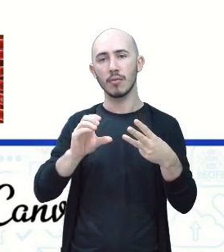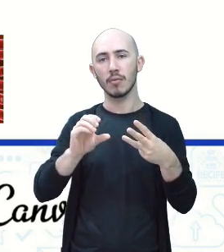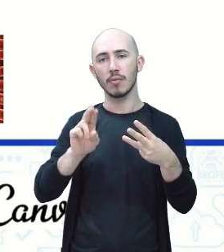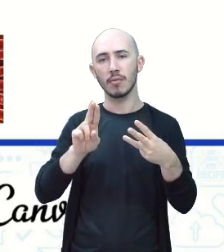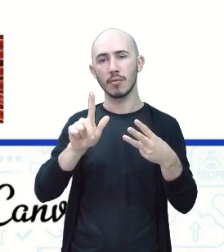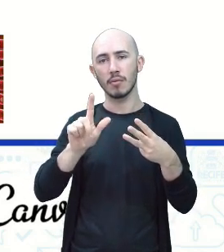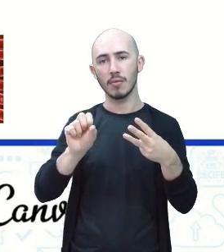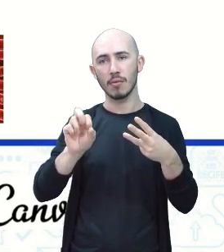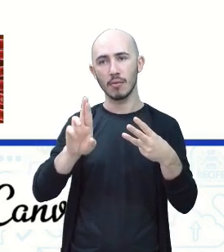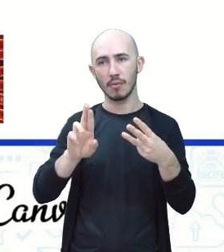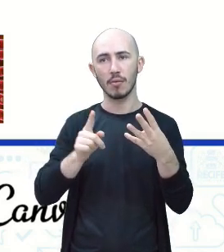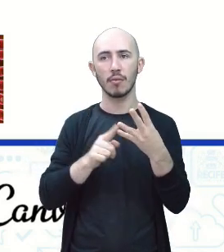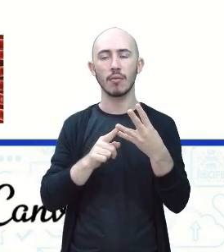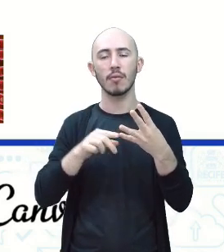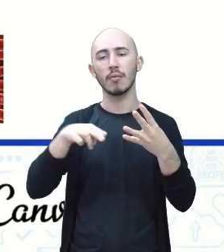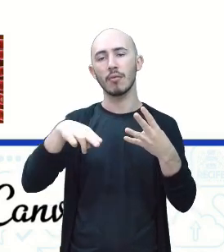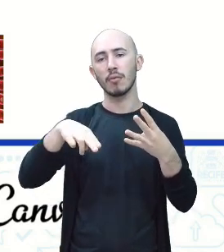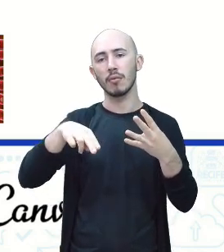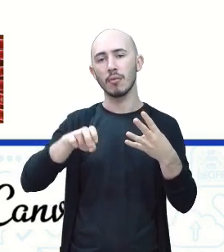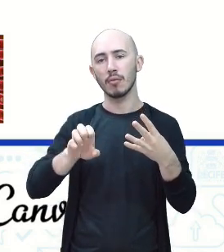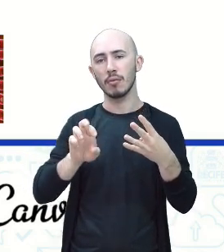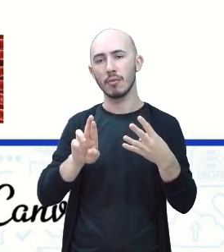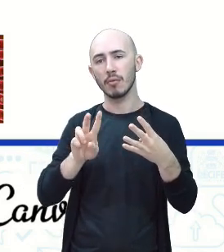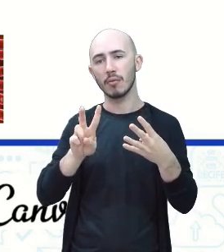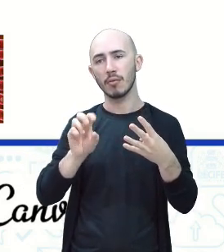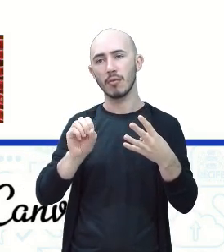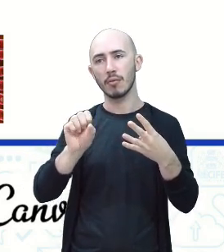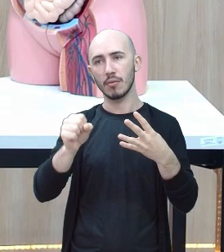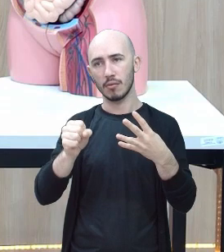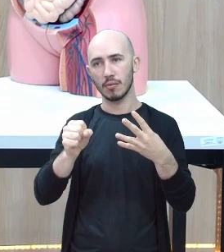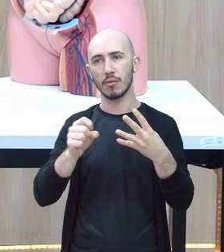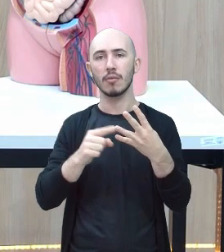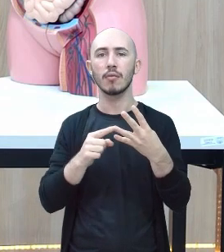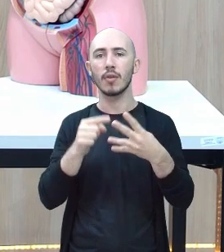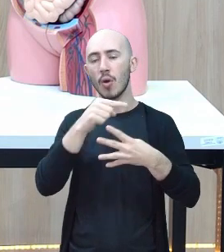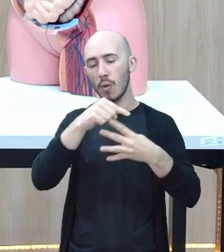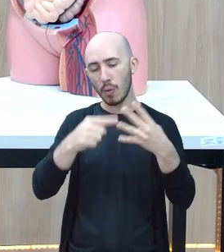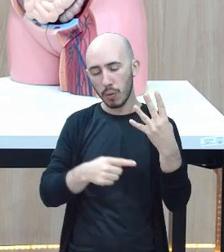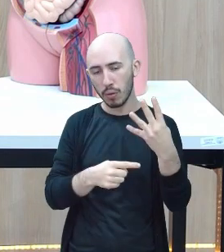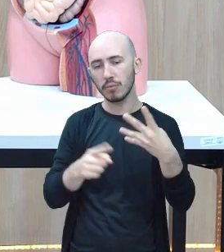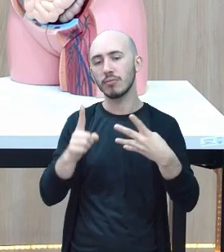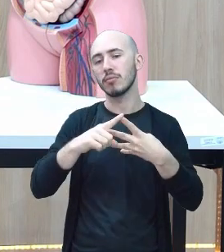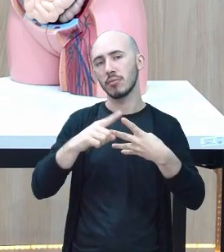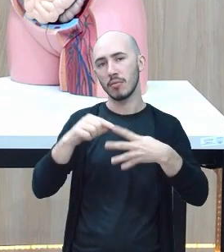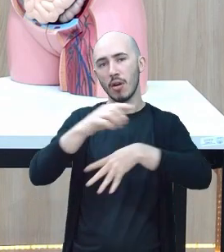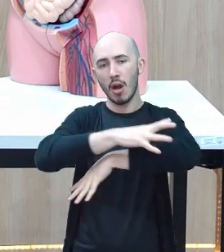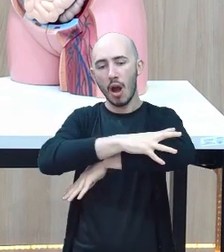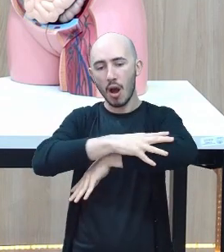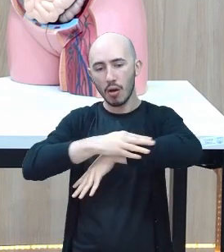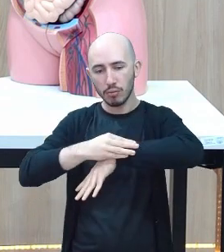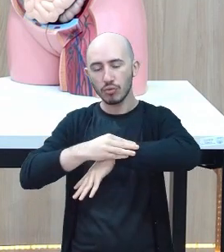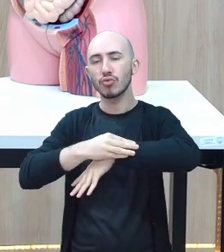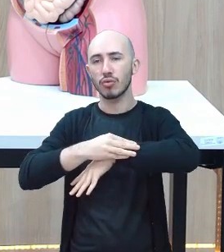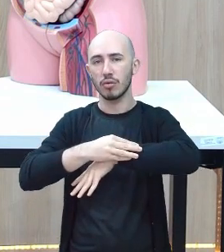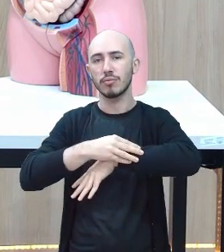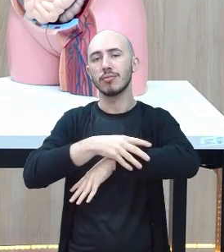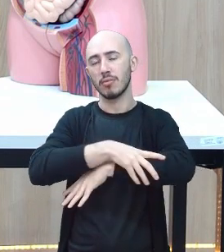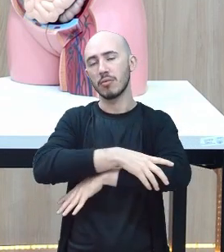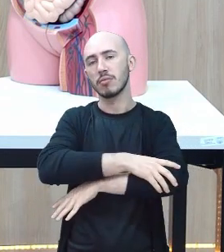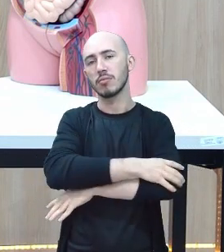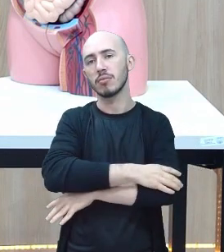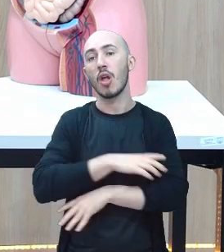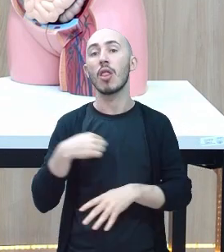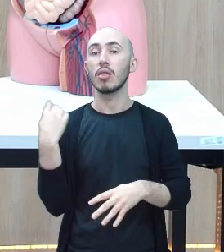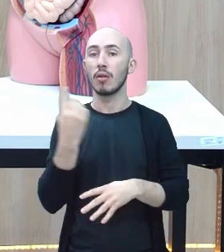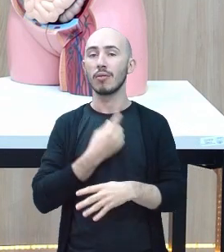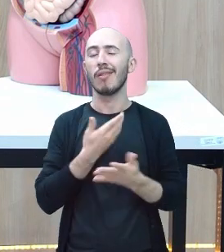nervoso. Então, o tecido muscular, pelo nome a gente já está dizendo, né? Responsável pelos nossos músculos, nós vamos estudá-lo de